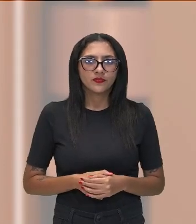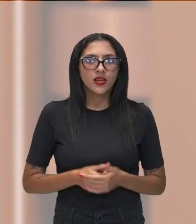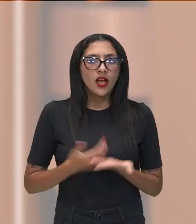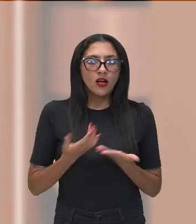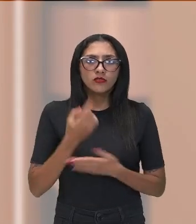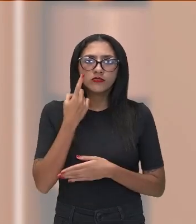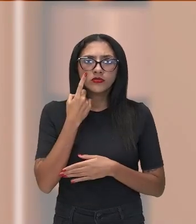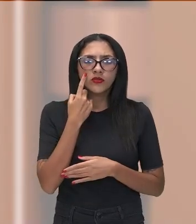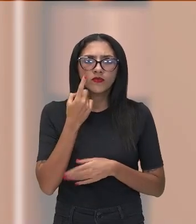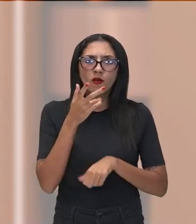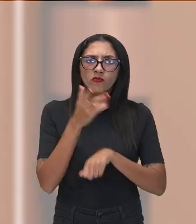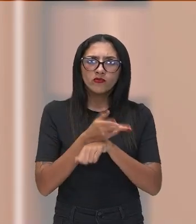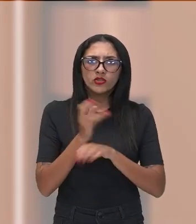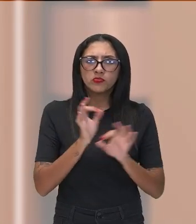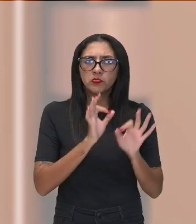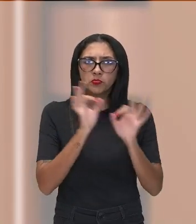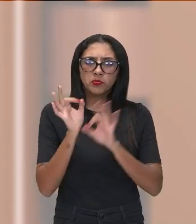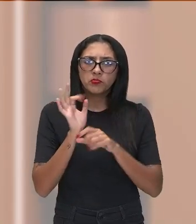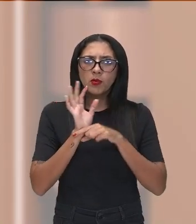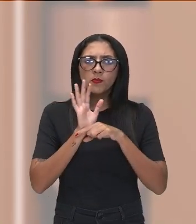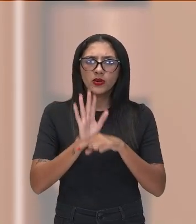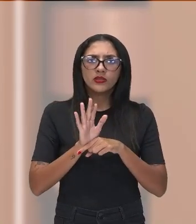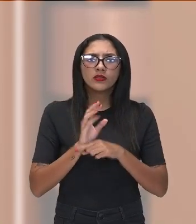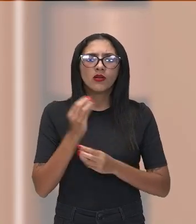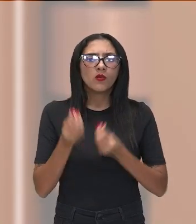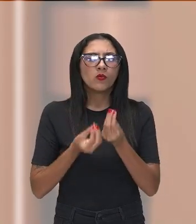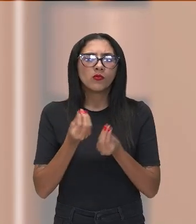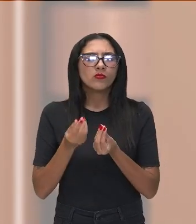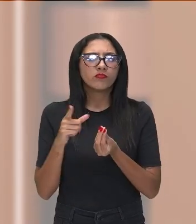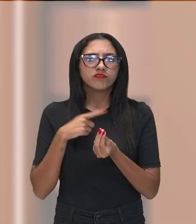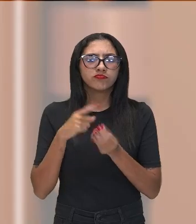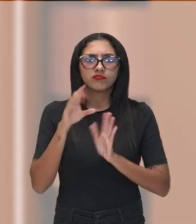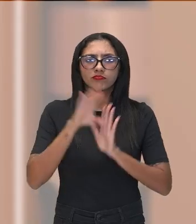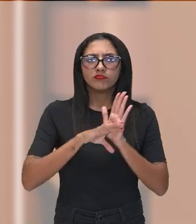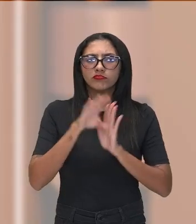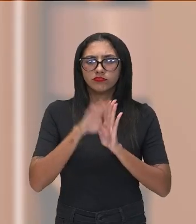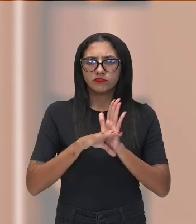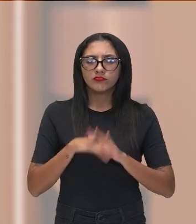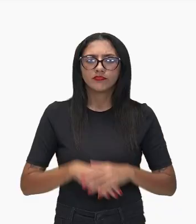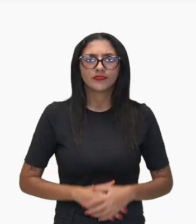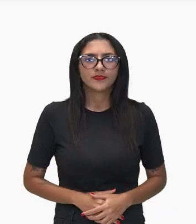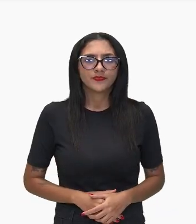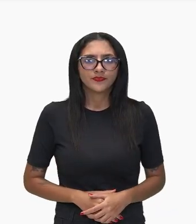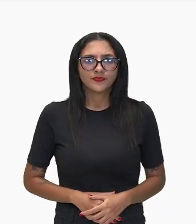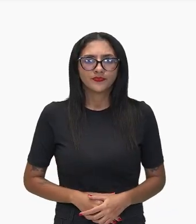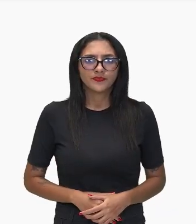para vocês falando um pouco, né, sobre essa situação.